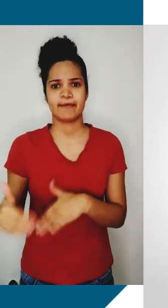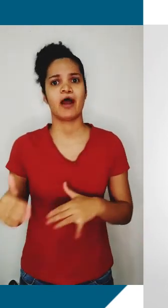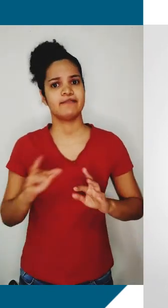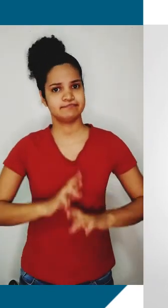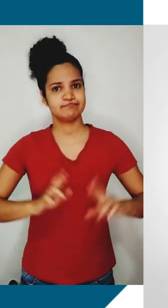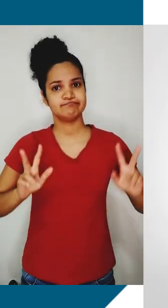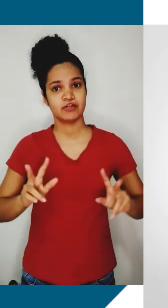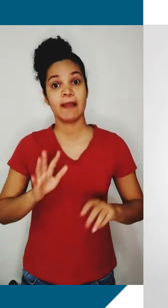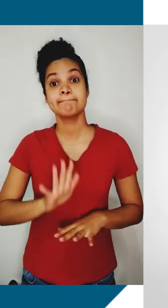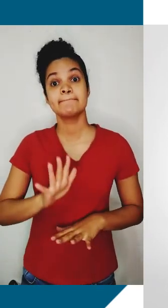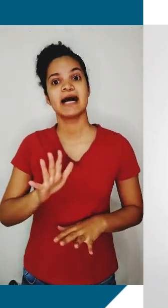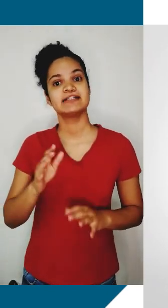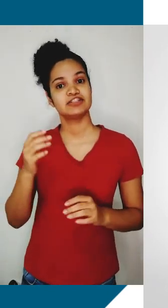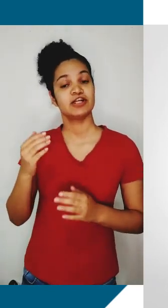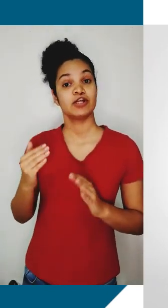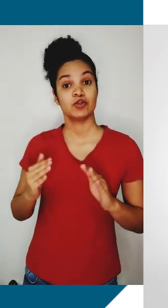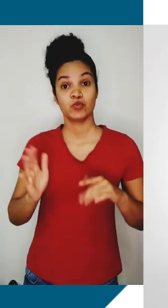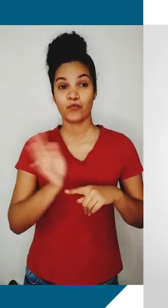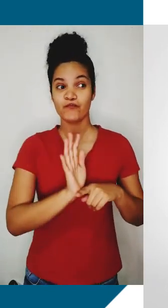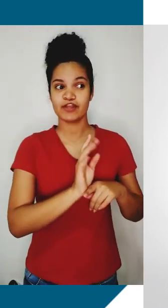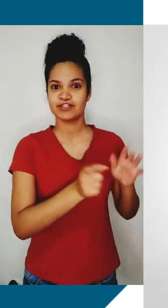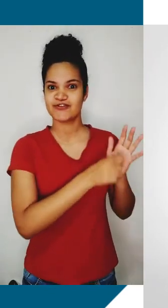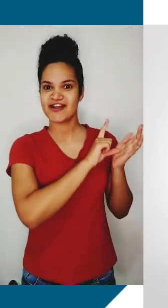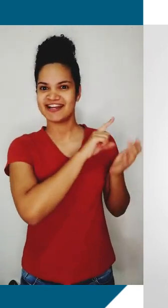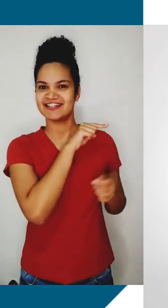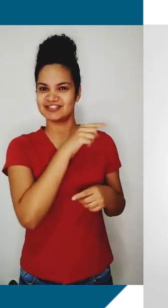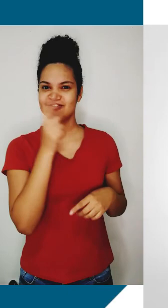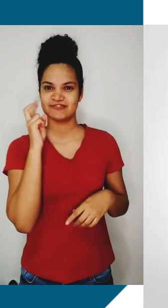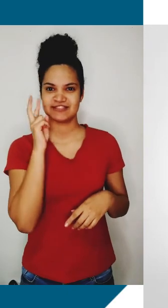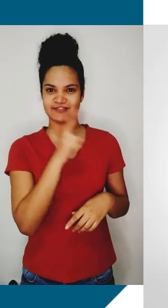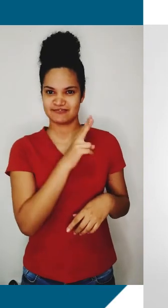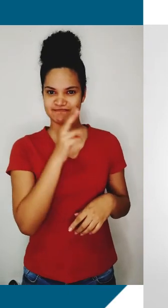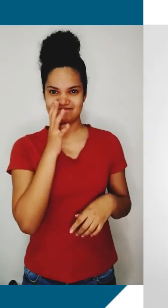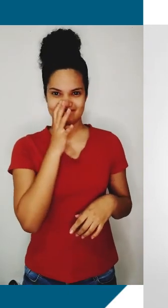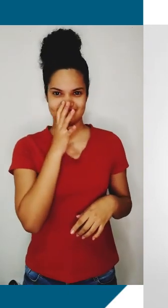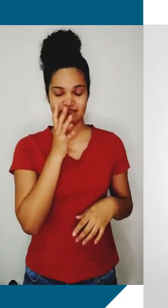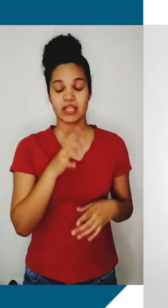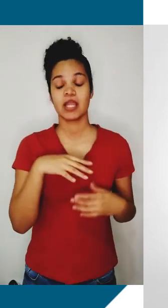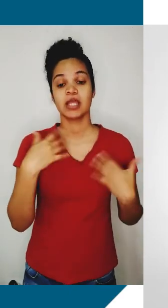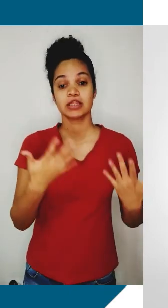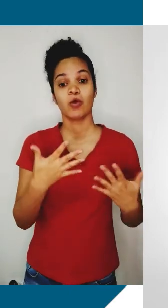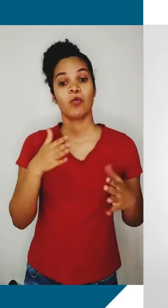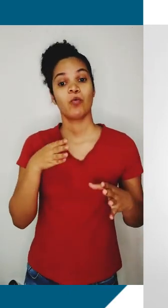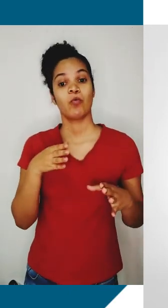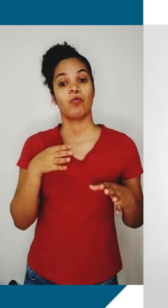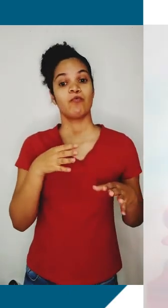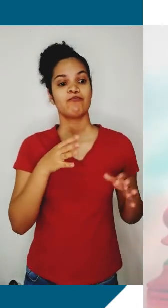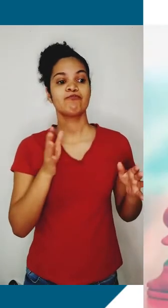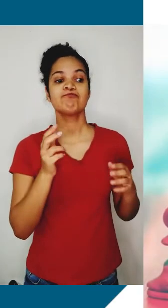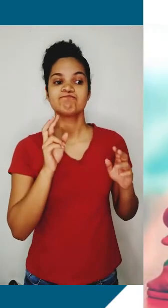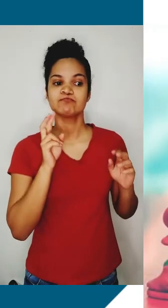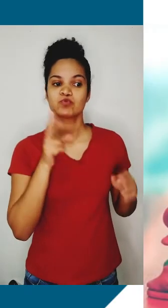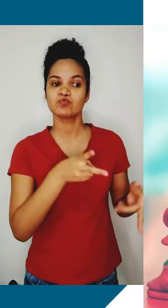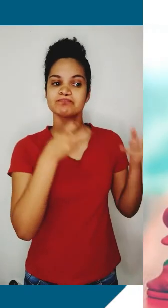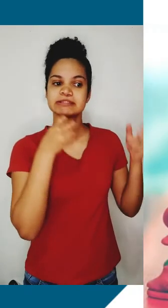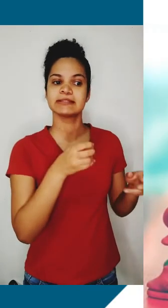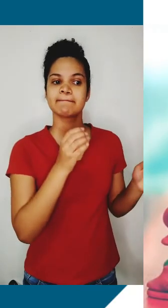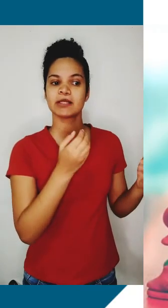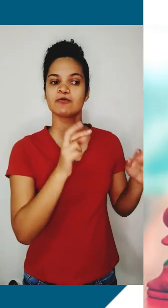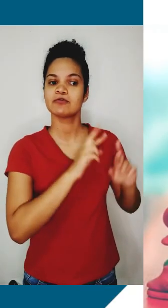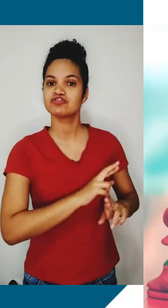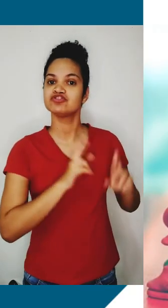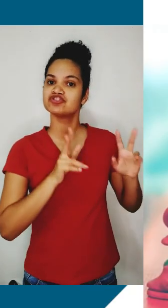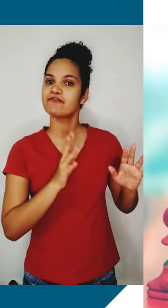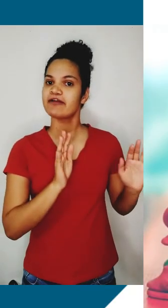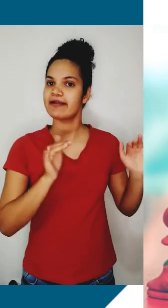com a mediadora Conceição, vocês viram as características da redação da UERJ. E o foco do nosso vídeo, vão ser as